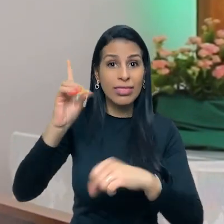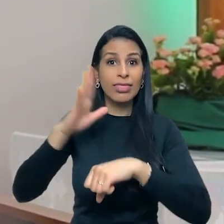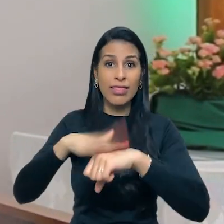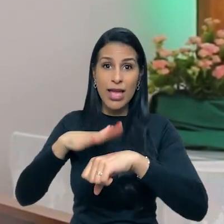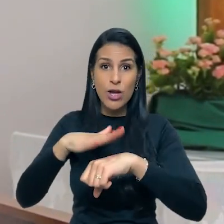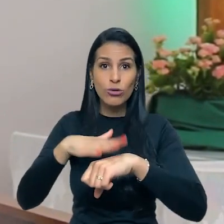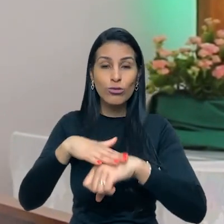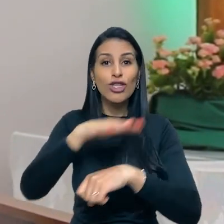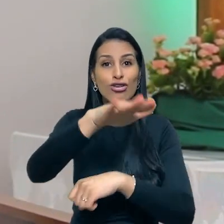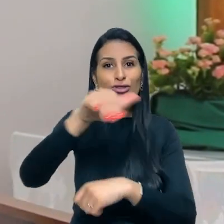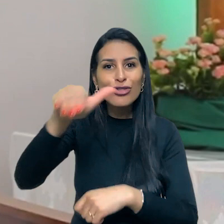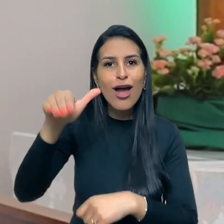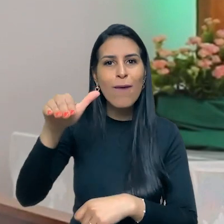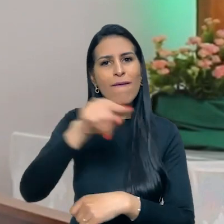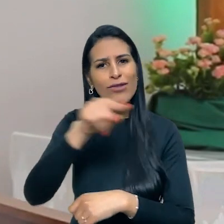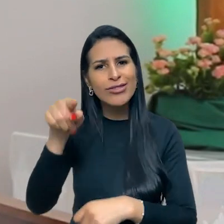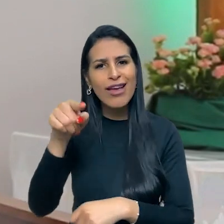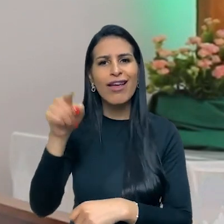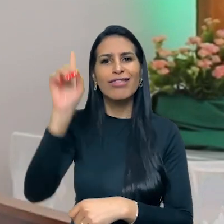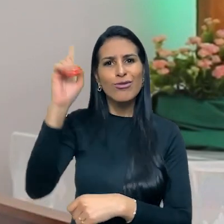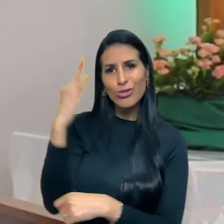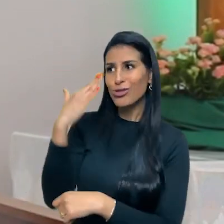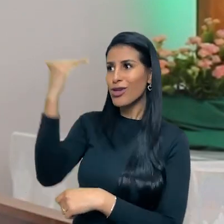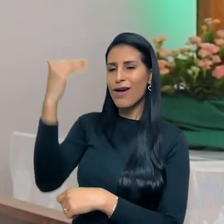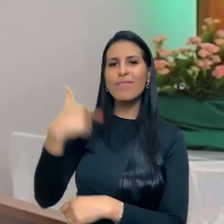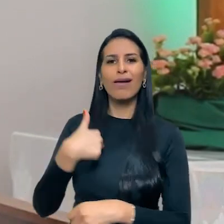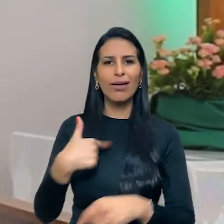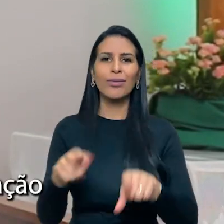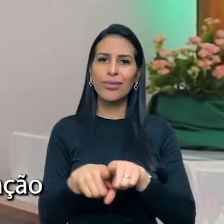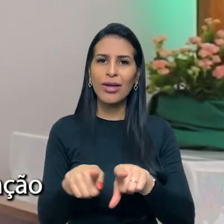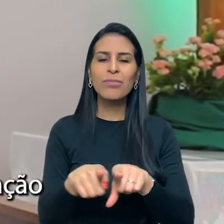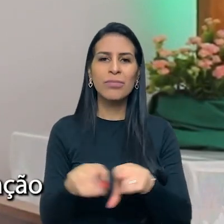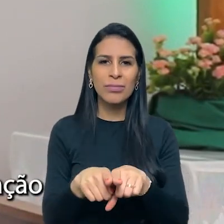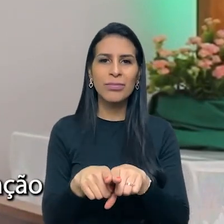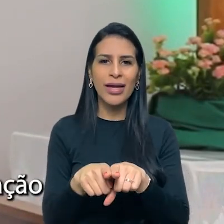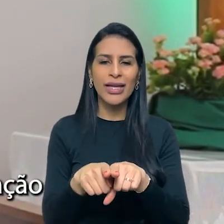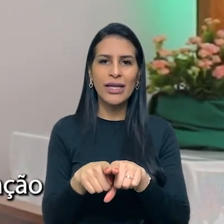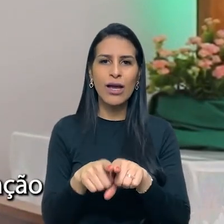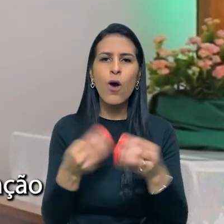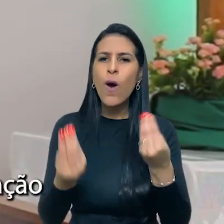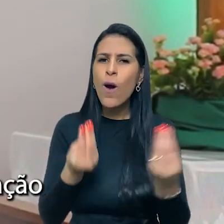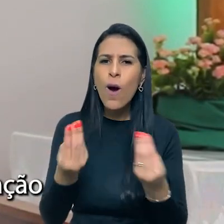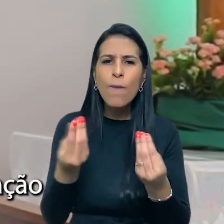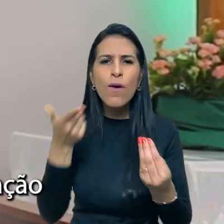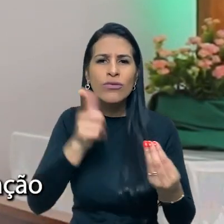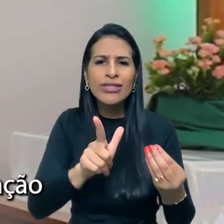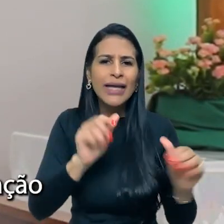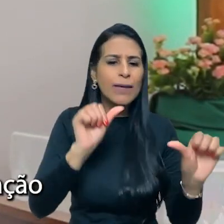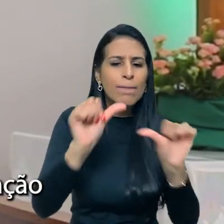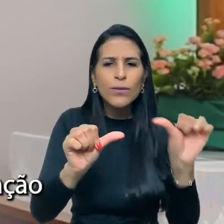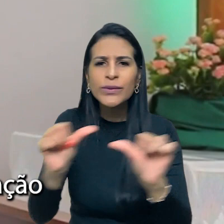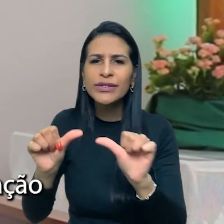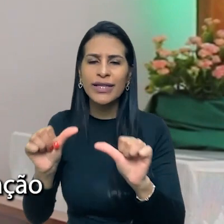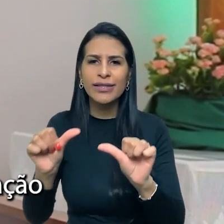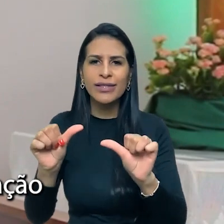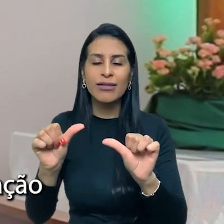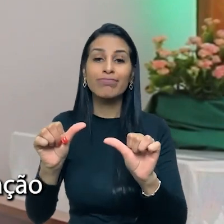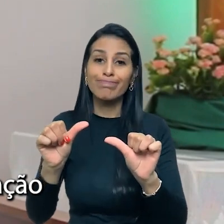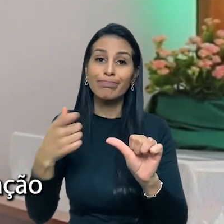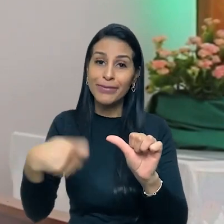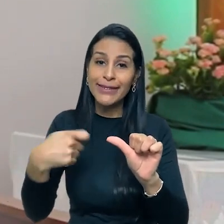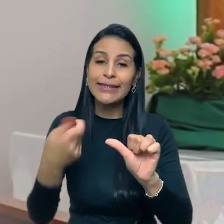chama, instrui e envia você e eu. As mudanças se manifestam quando permanecemos